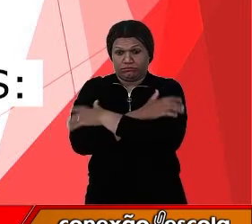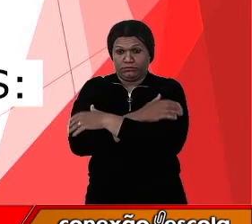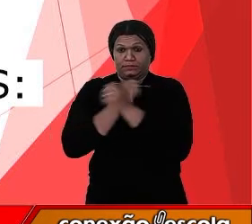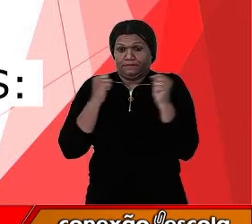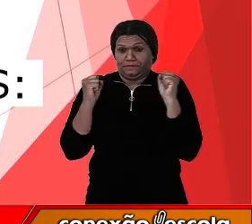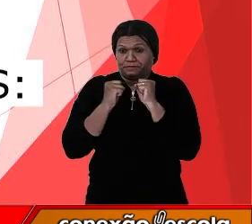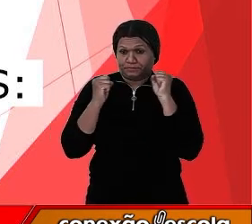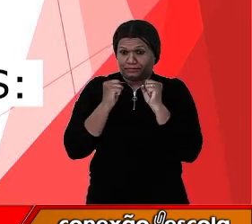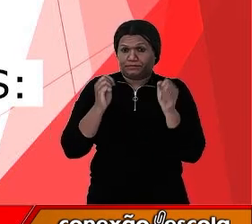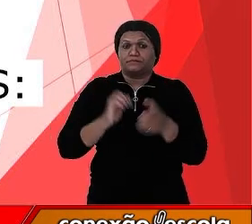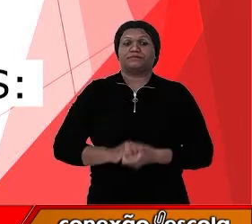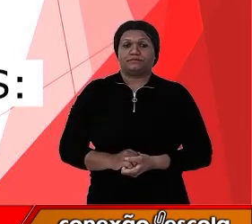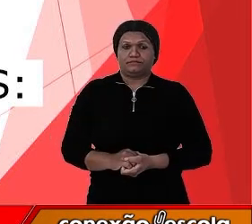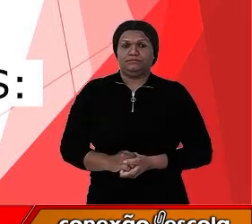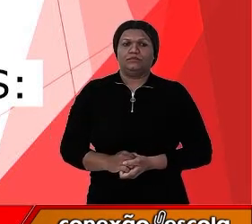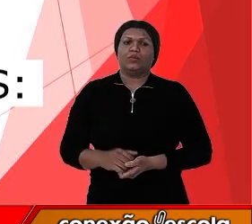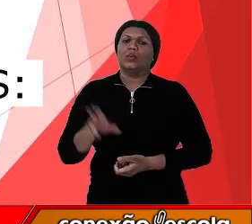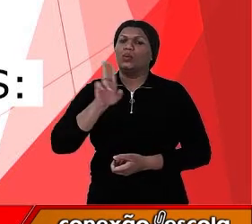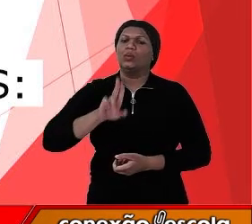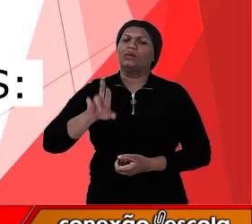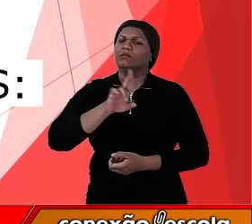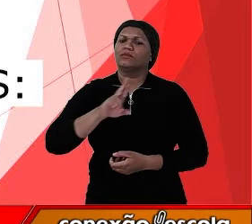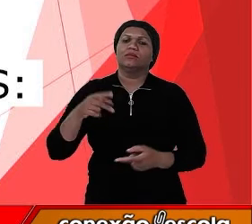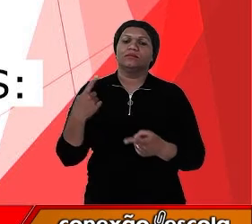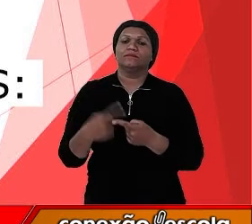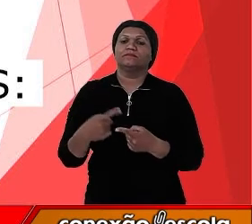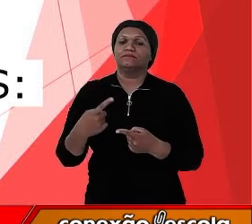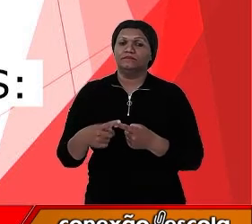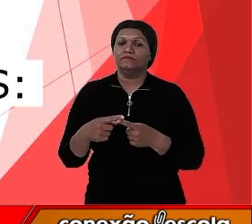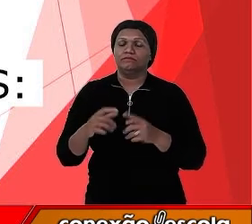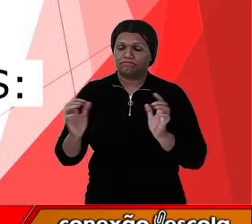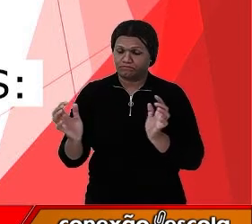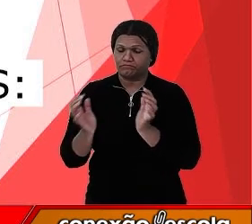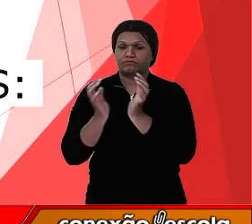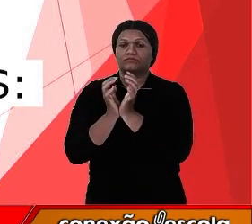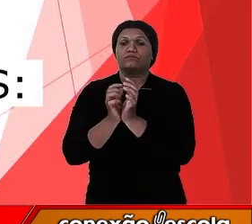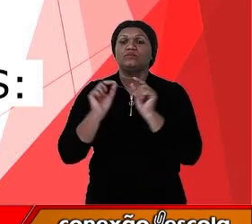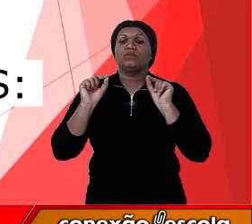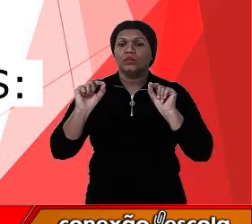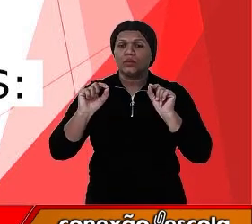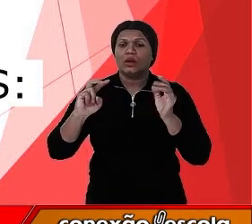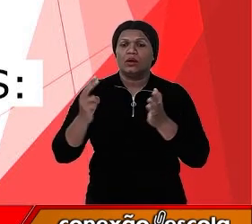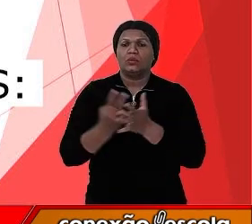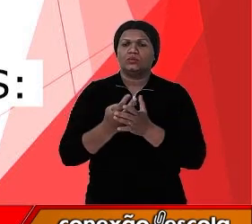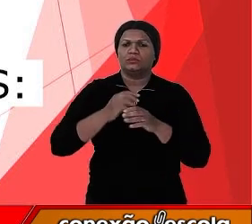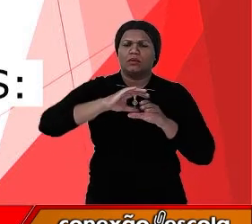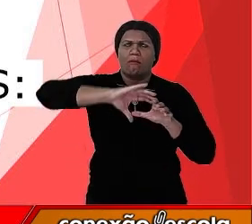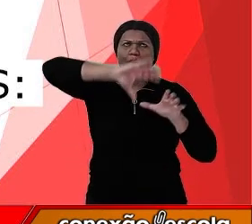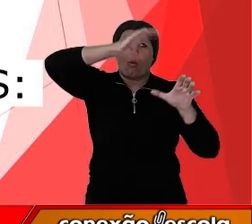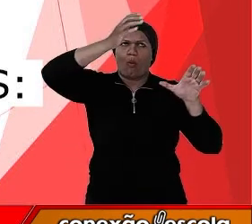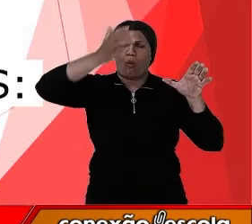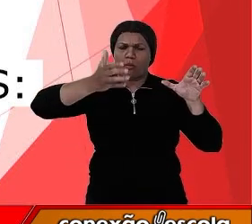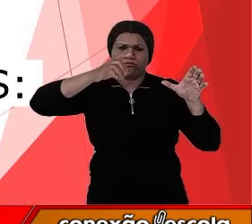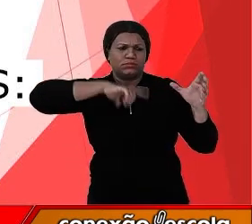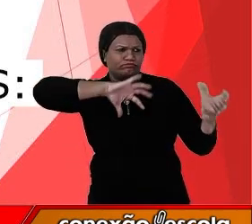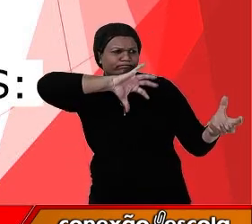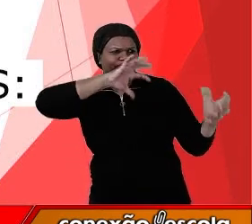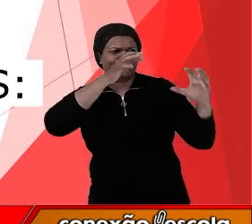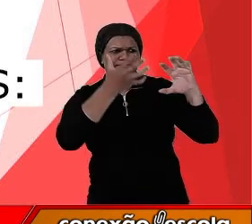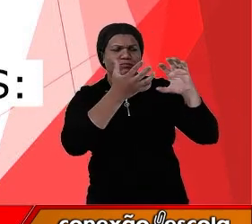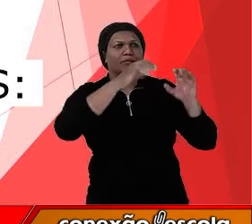bom ele recebe esse nome justamente por conta do conjunto de morros arredondados que o